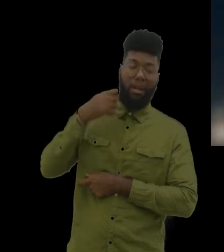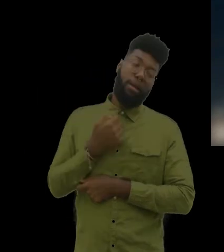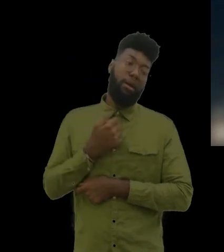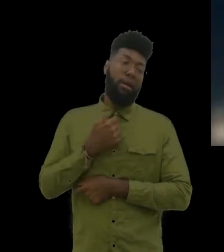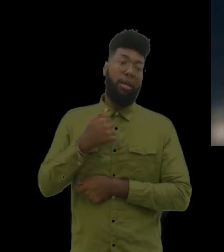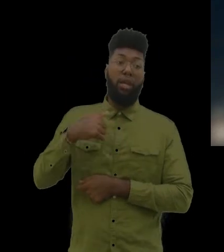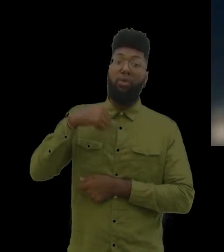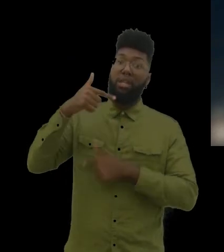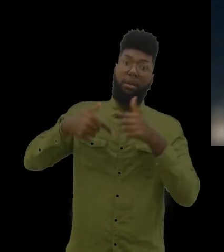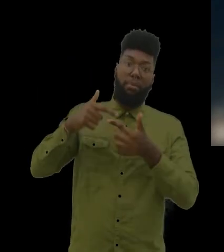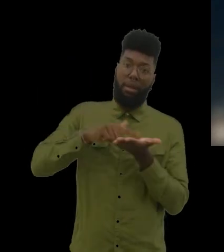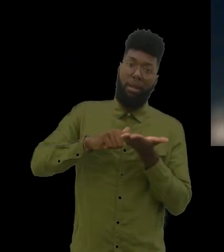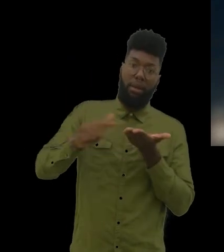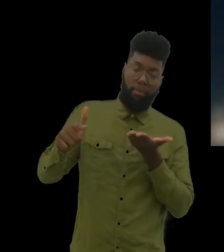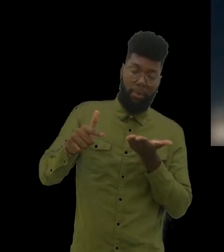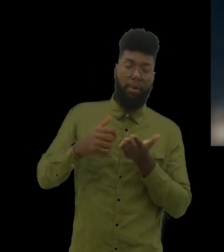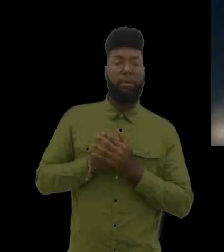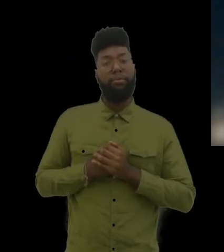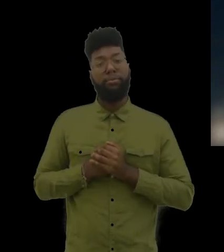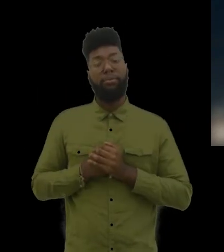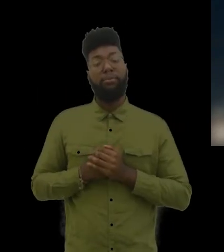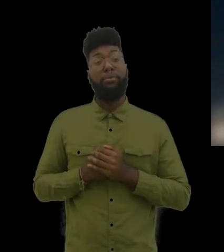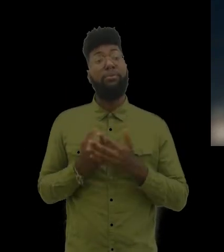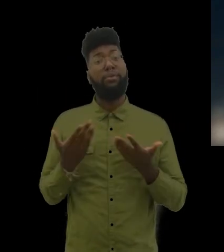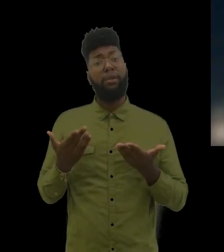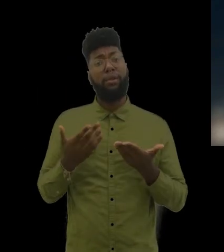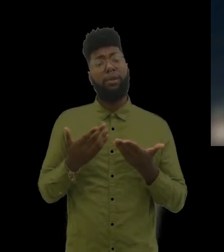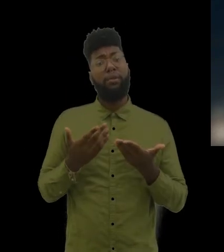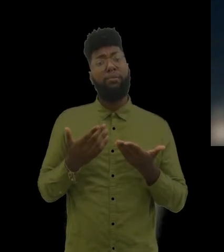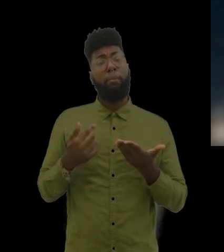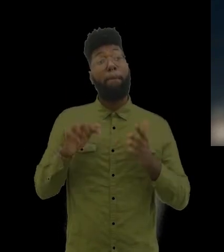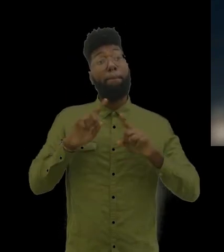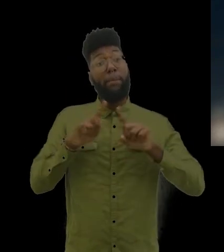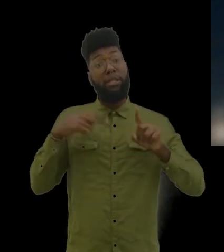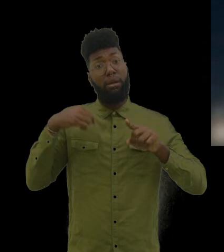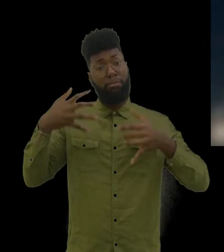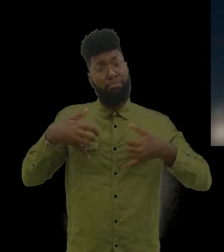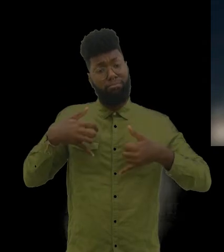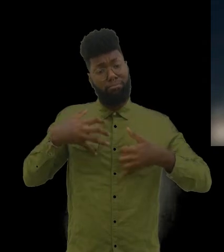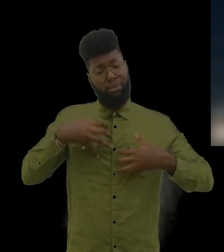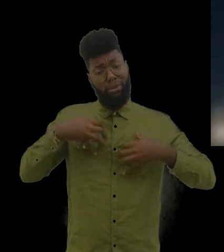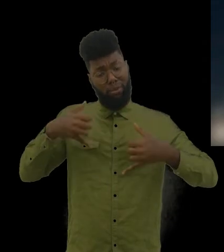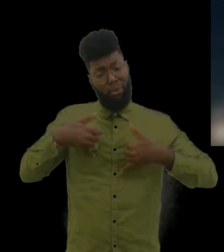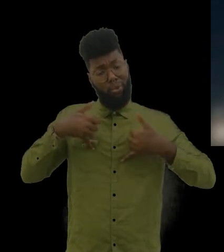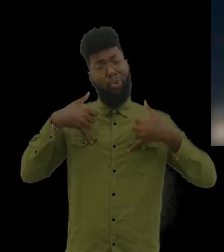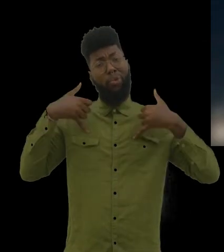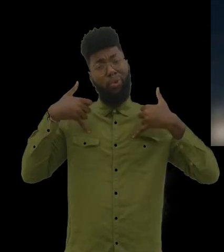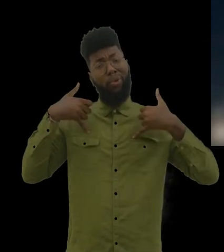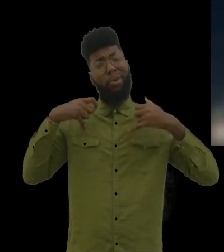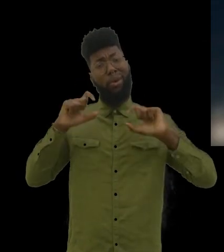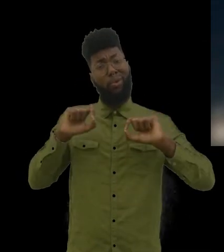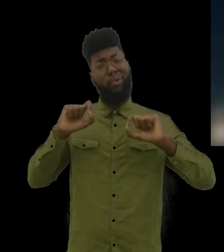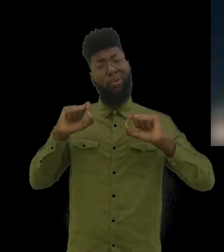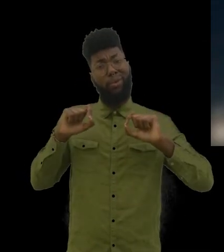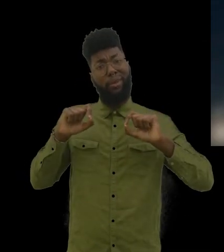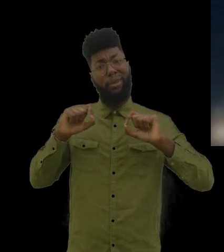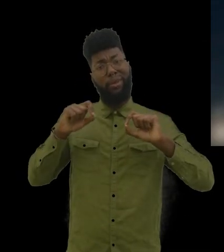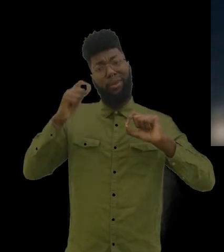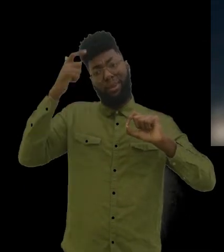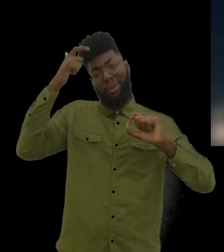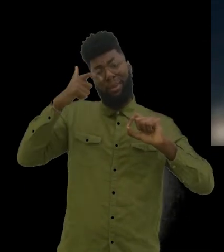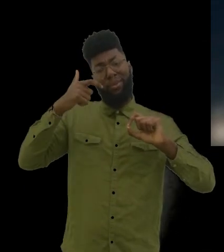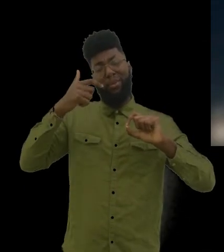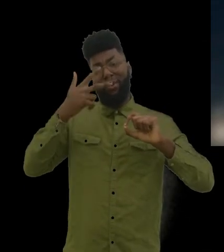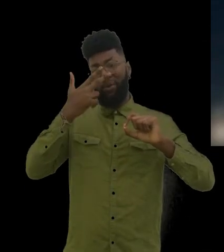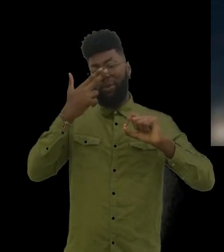mas eu também fico orgulhosa de talvez ser o caminho, né? Para outras pessoas também se inspirarem, de certa